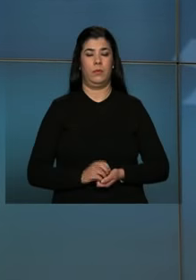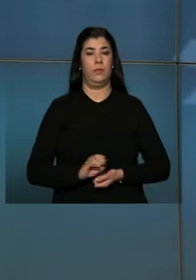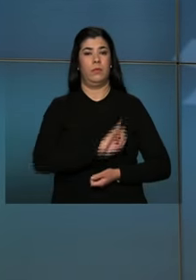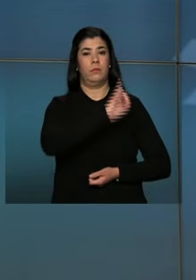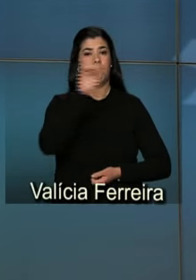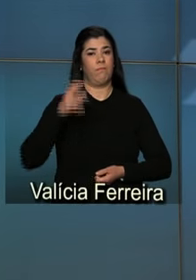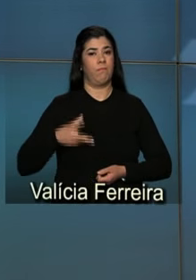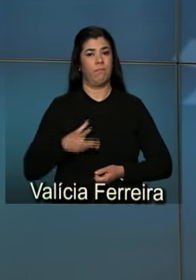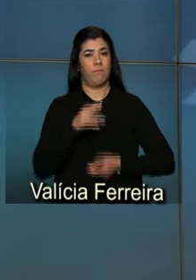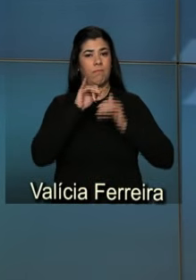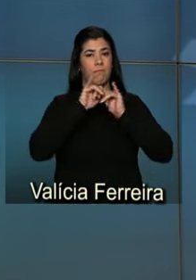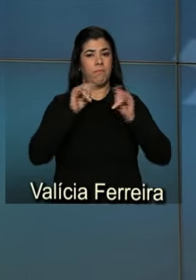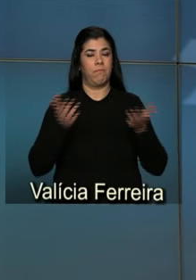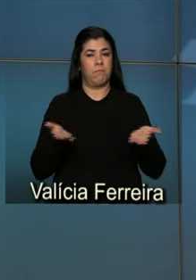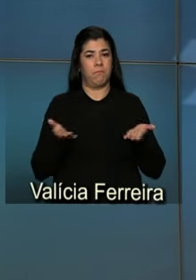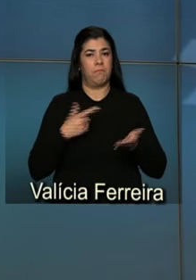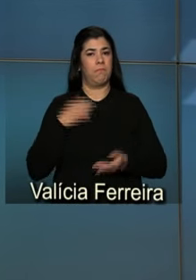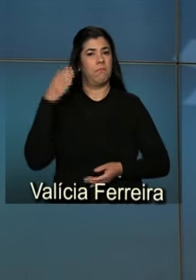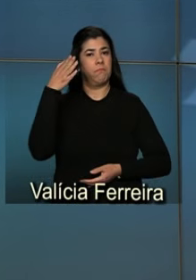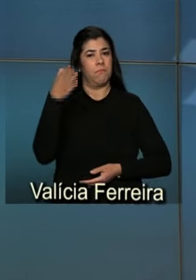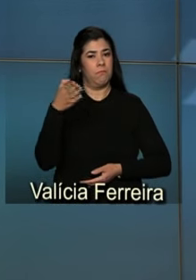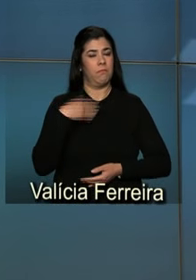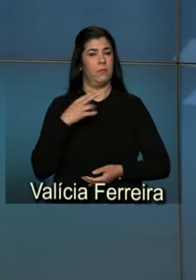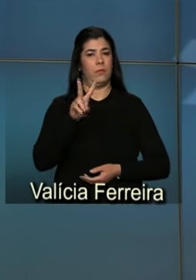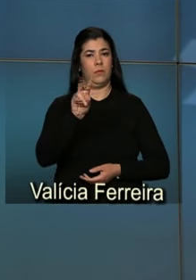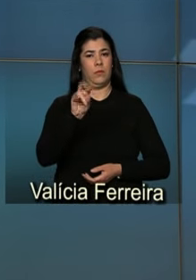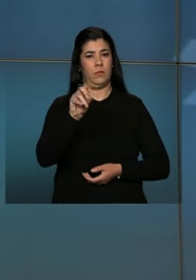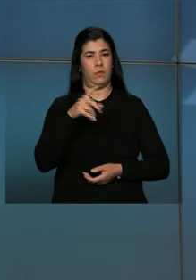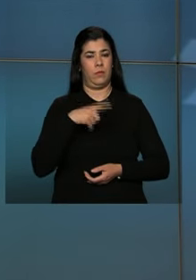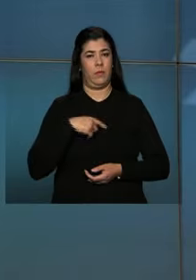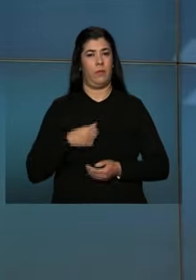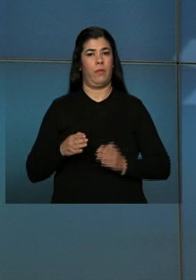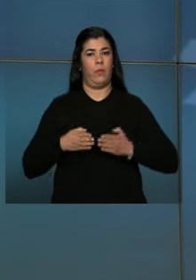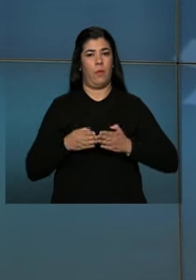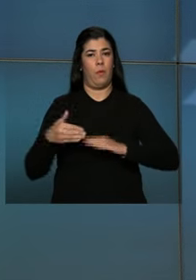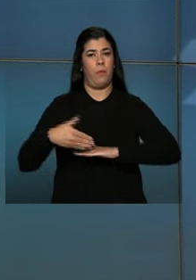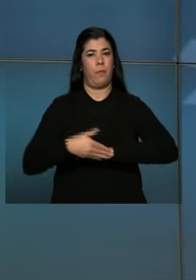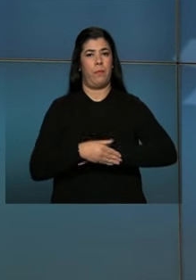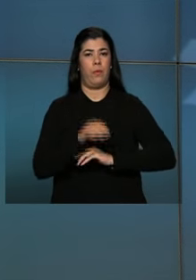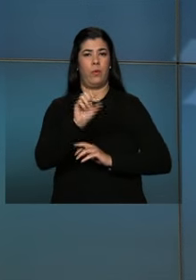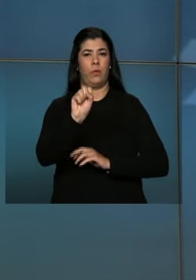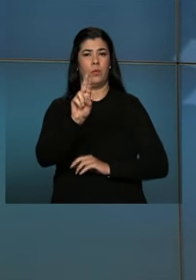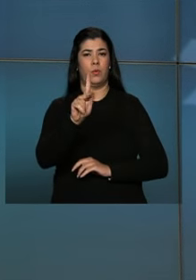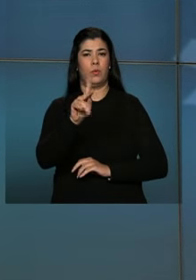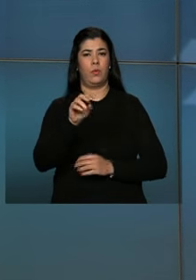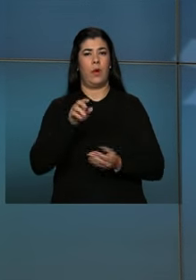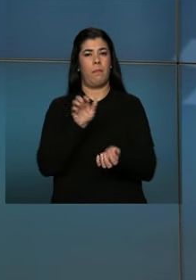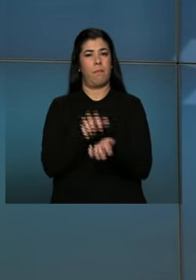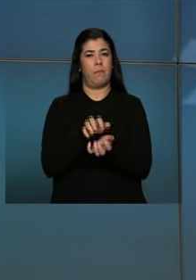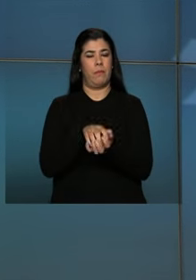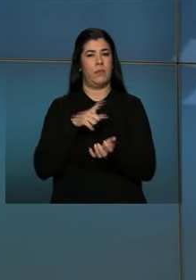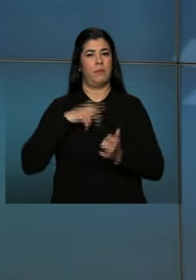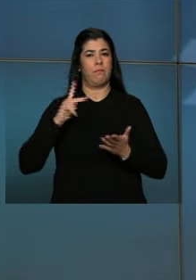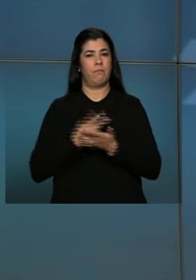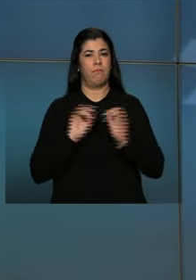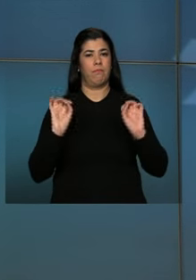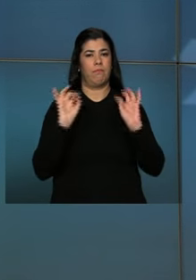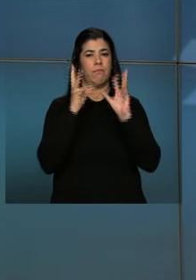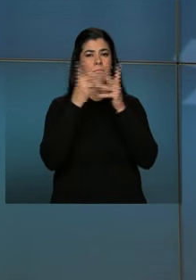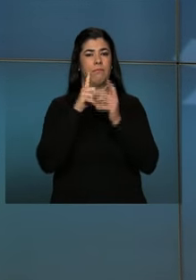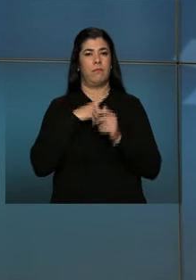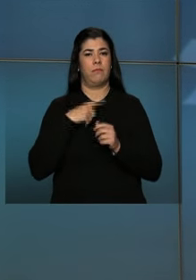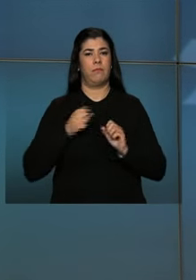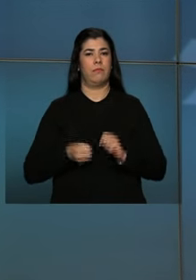Olá, interrompemos nossa programação para ir ao vivo ao Porto de Suape, em Pernambuco. Será realizada a cerimônia de inauguração do